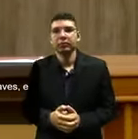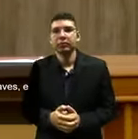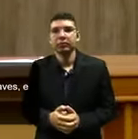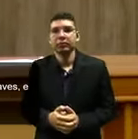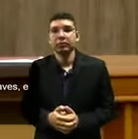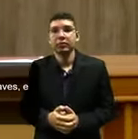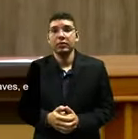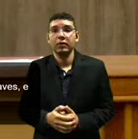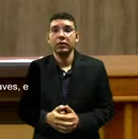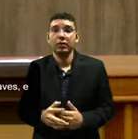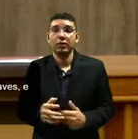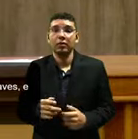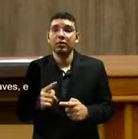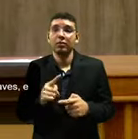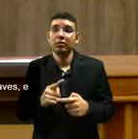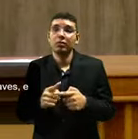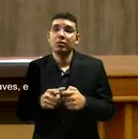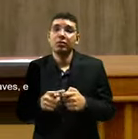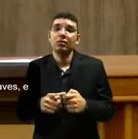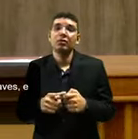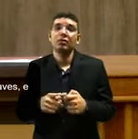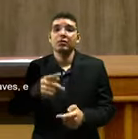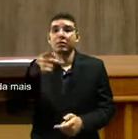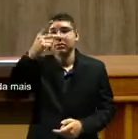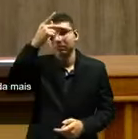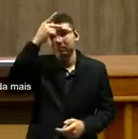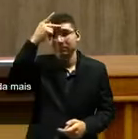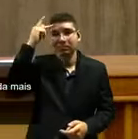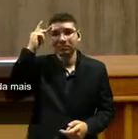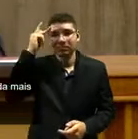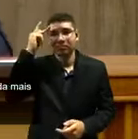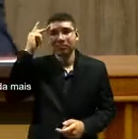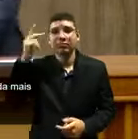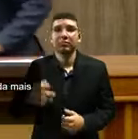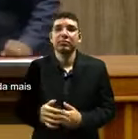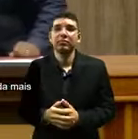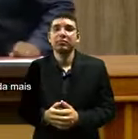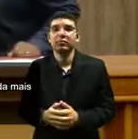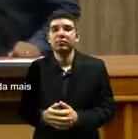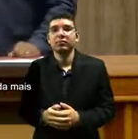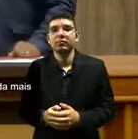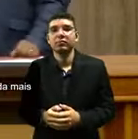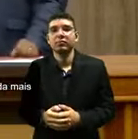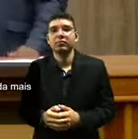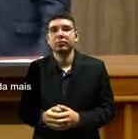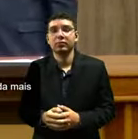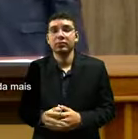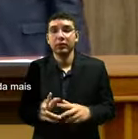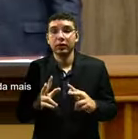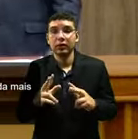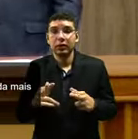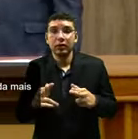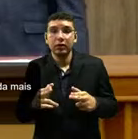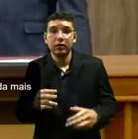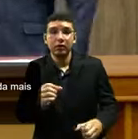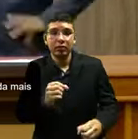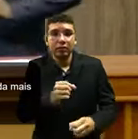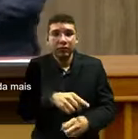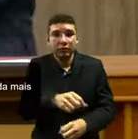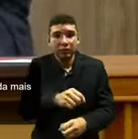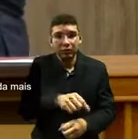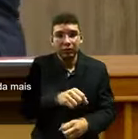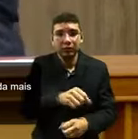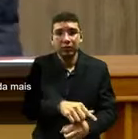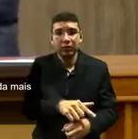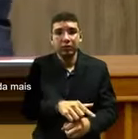ouvinte ao pé do já tá duro tá batido batido velho é crente vai batido é a